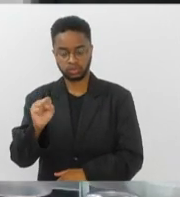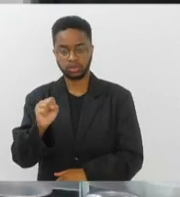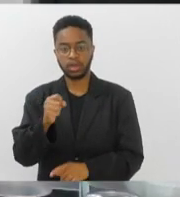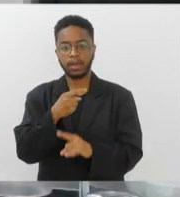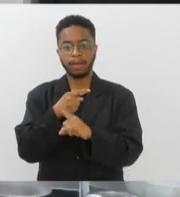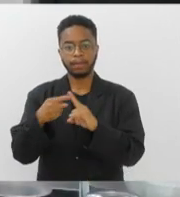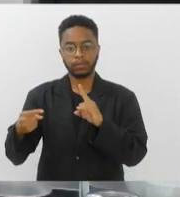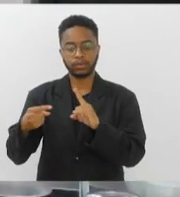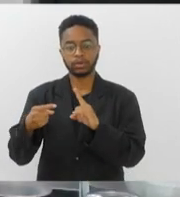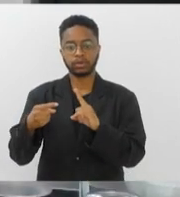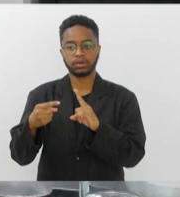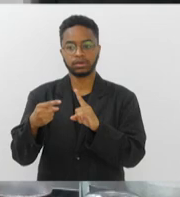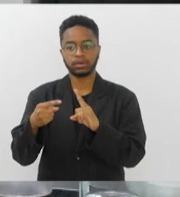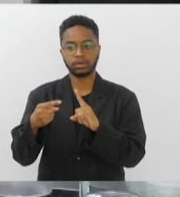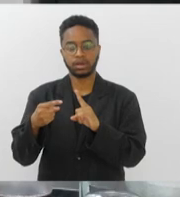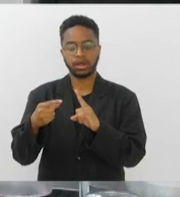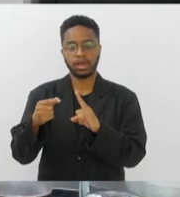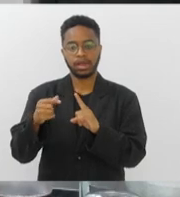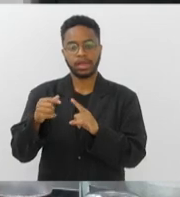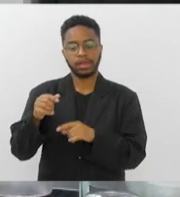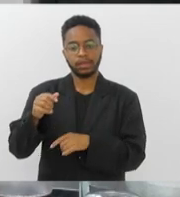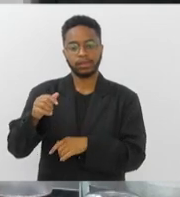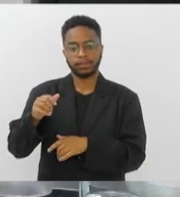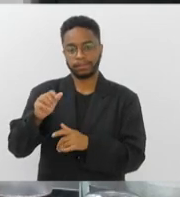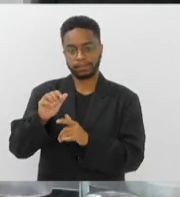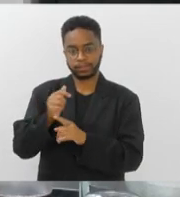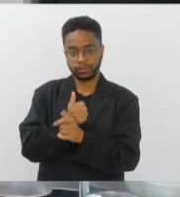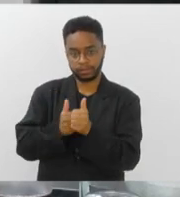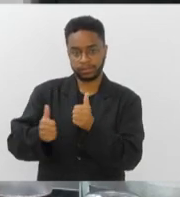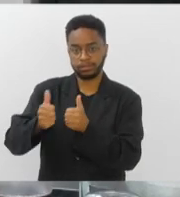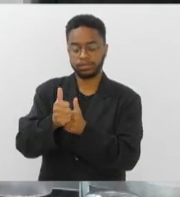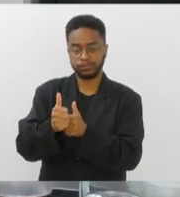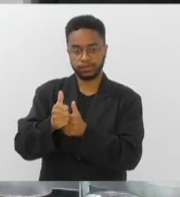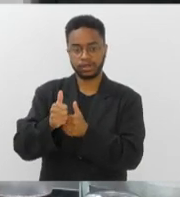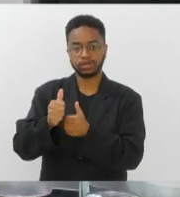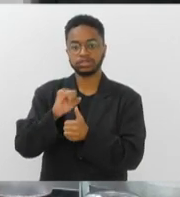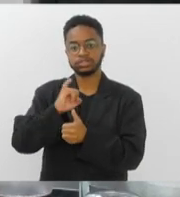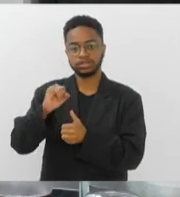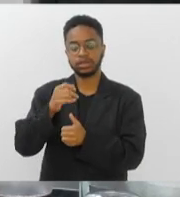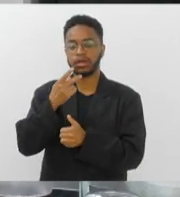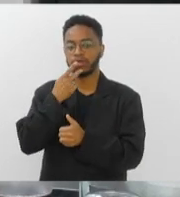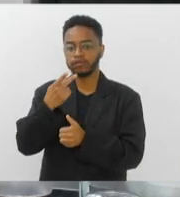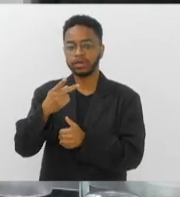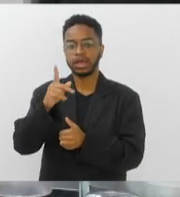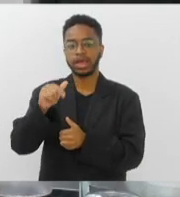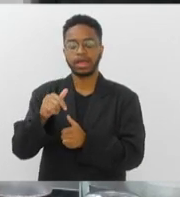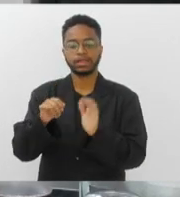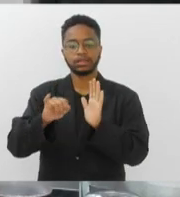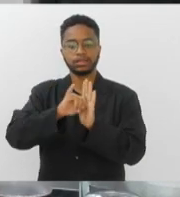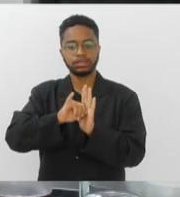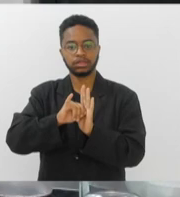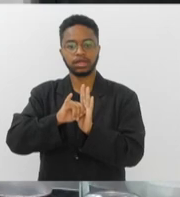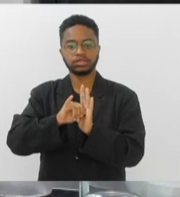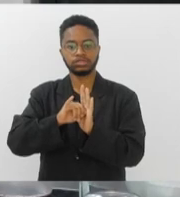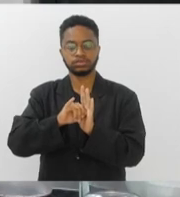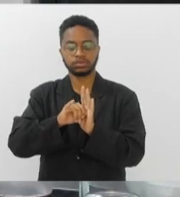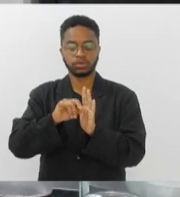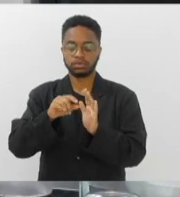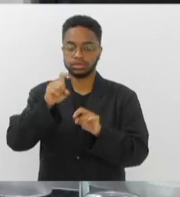do sexo masculino que se declarem do sexo feminino ou de qualquer classificação de gênero identitário na forma que